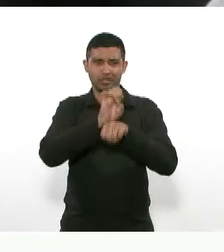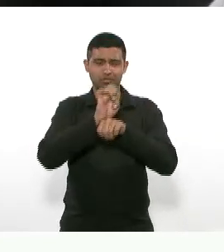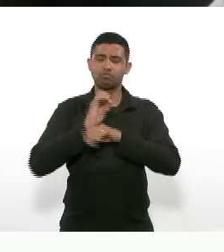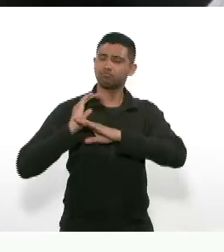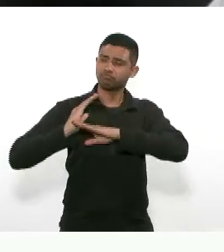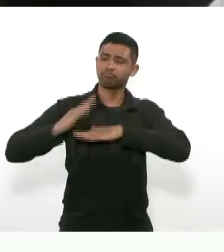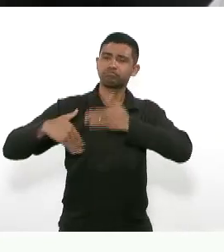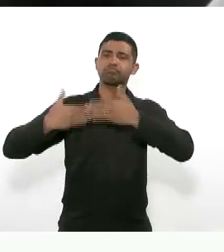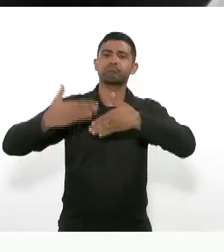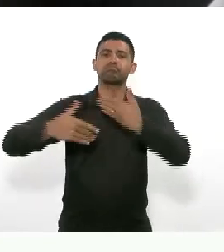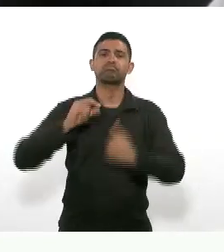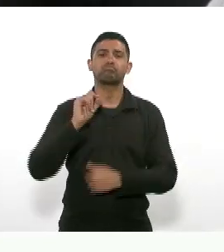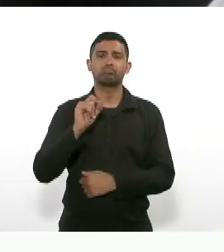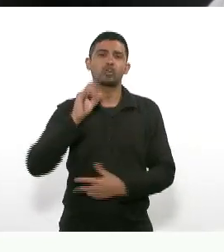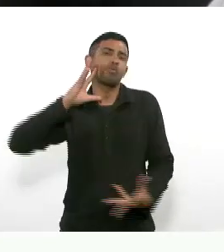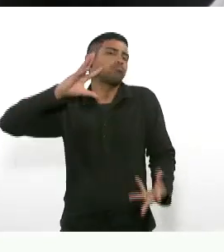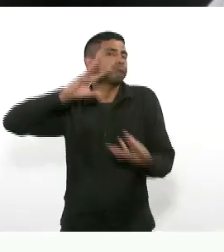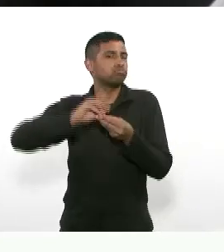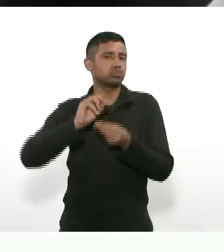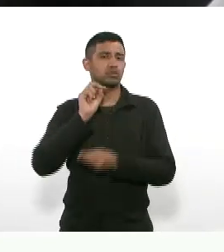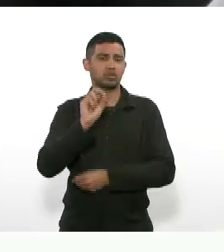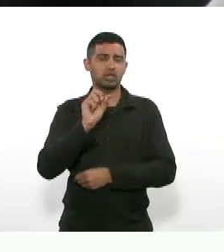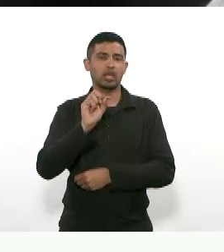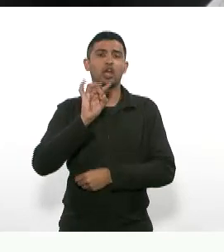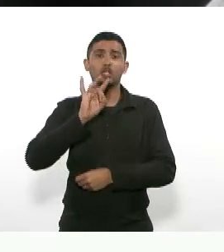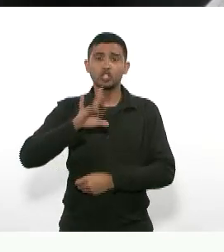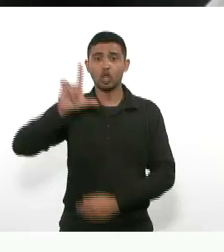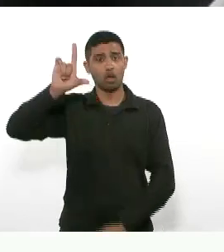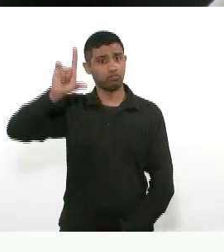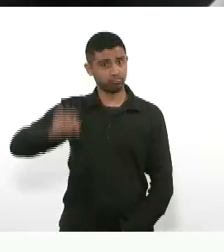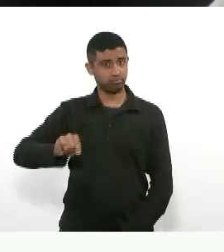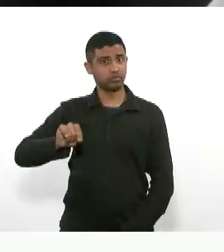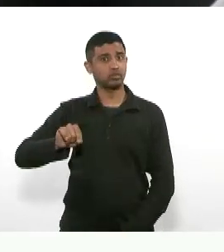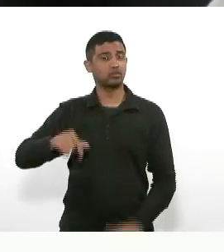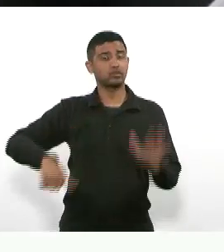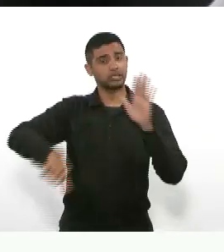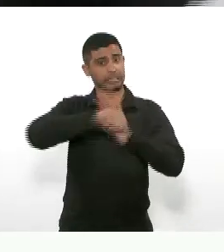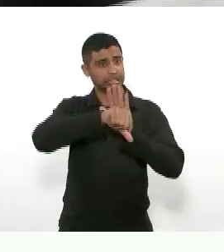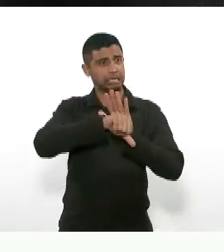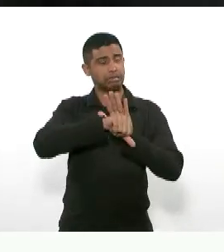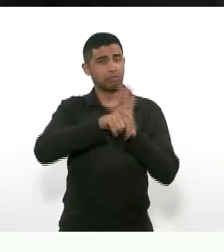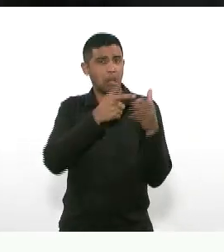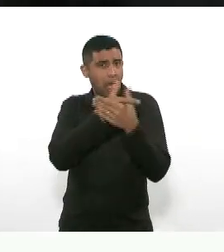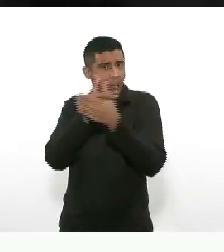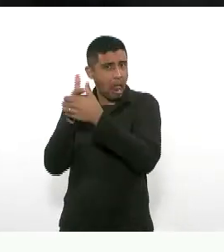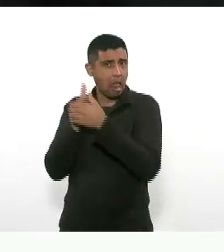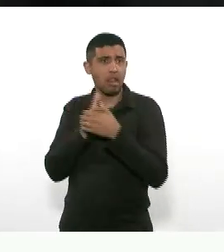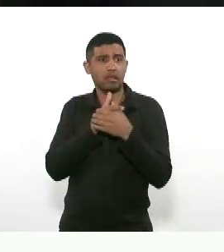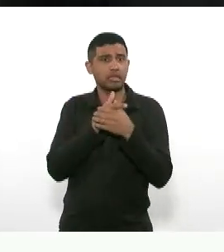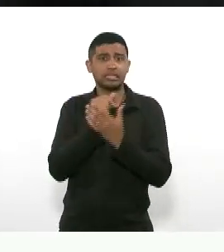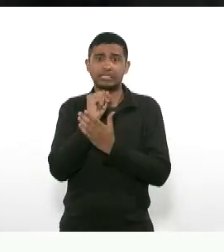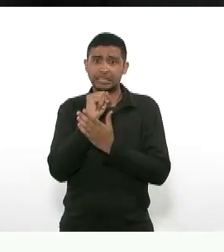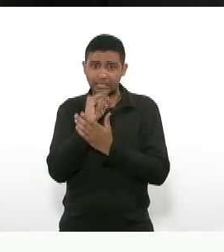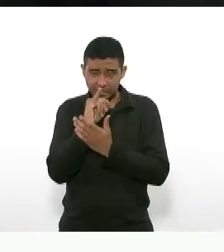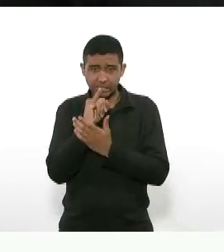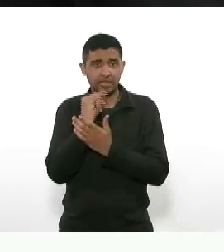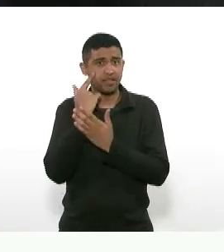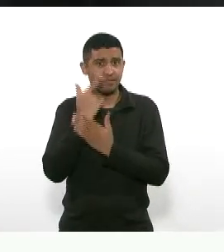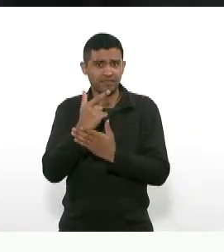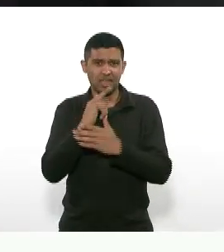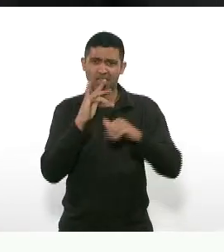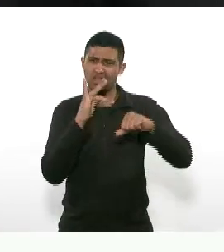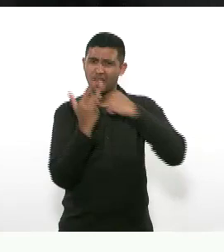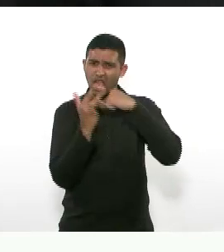da conclusão de que somente haverá redução dos índices de criminalidade com o fortalecimento de redes sociais